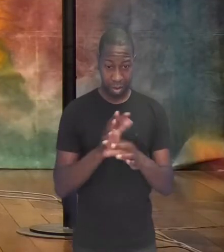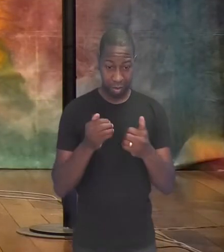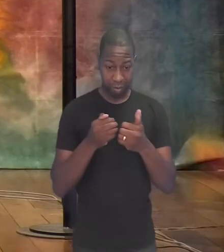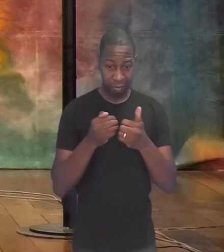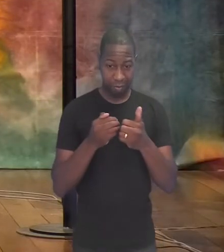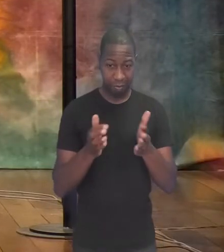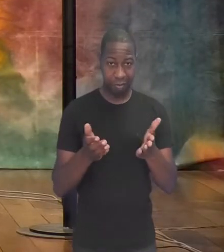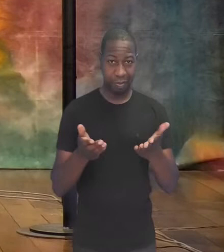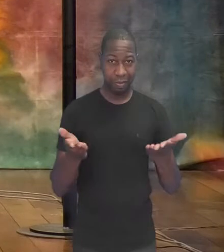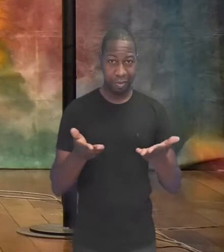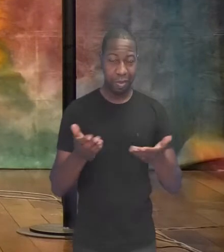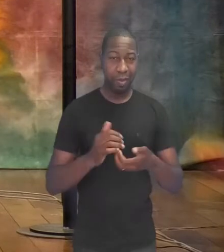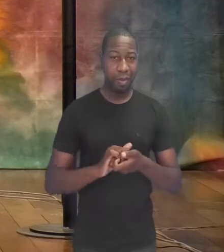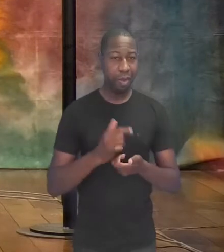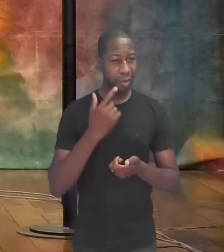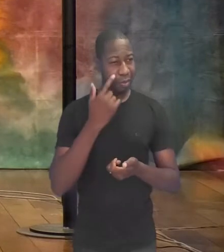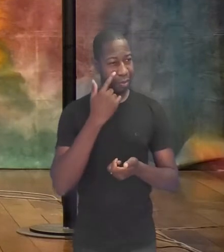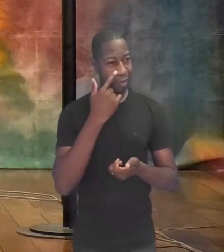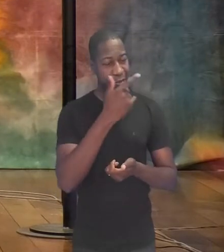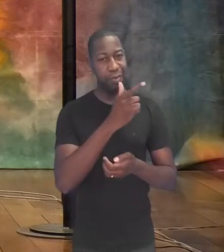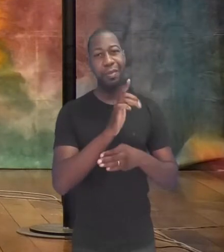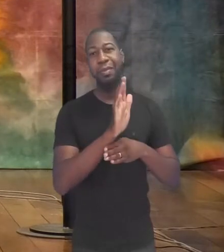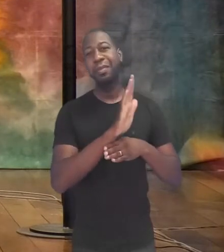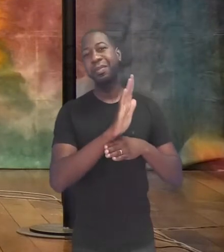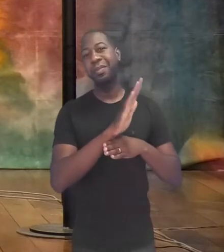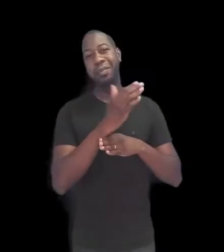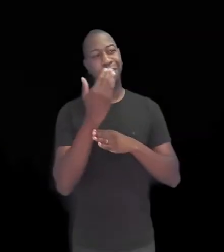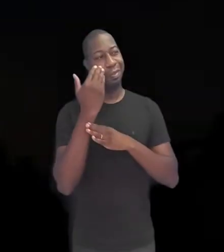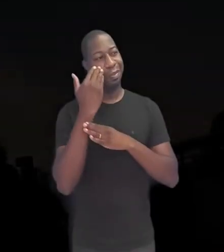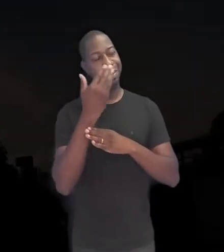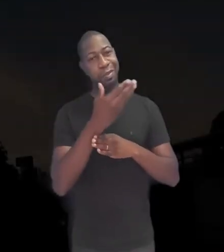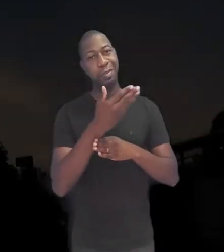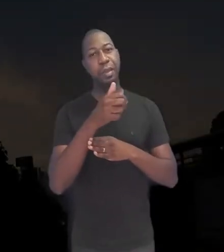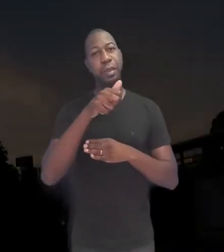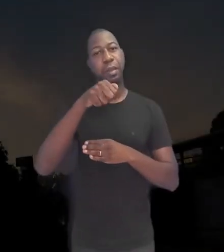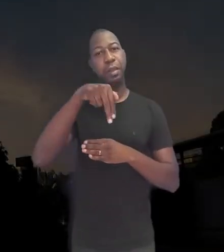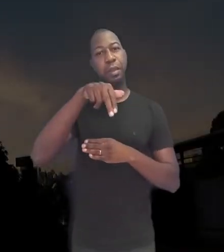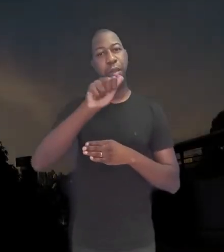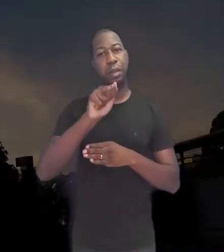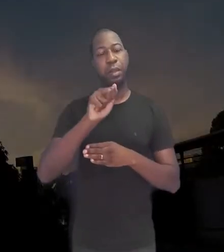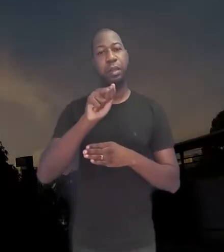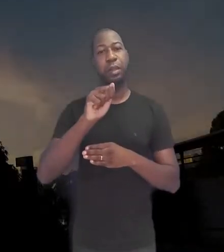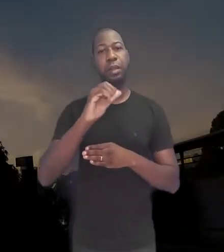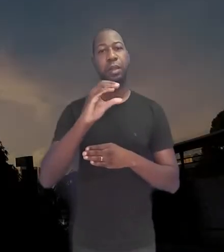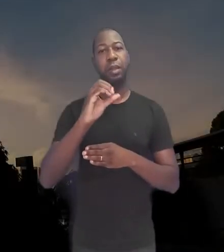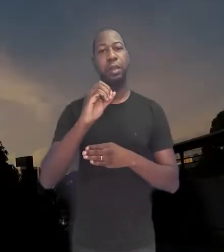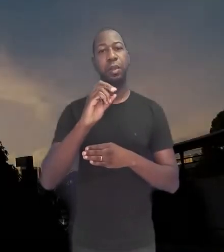fiquem com o emocionante clipe Brisa, de Ana Coutinho.